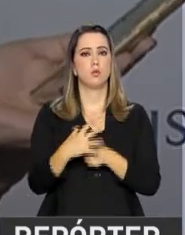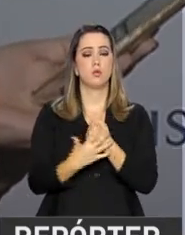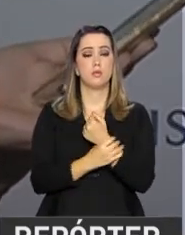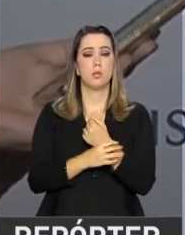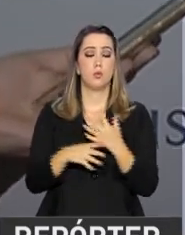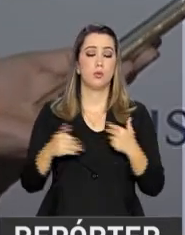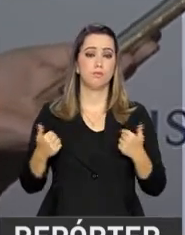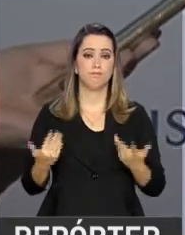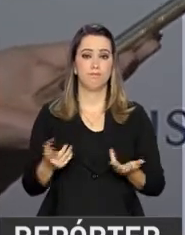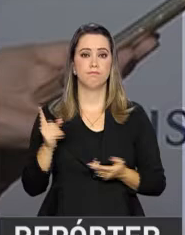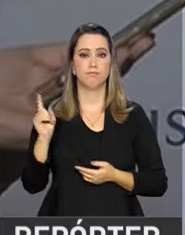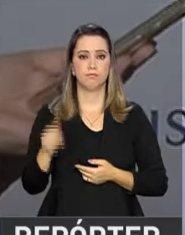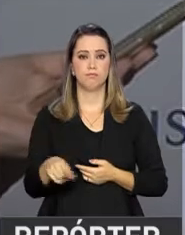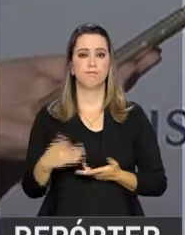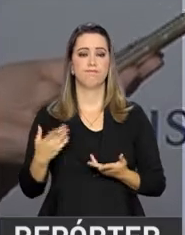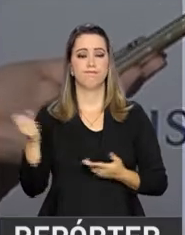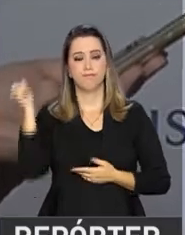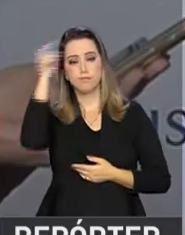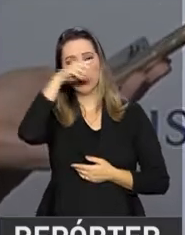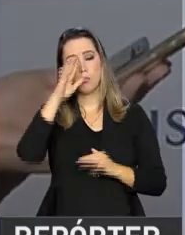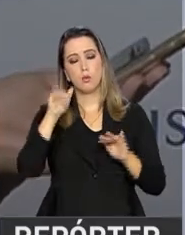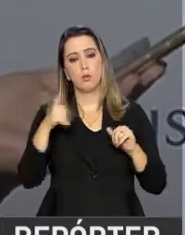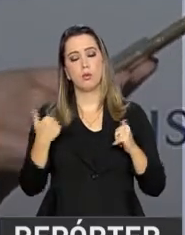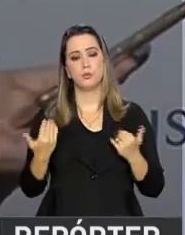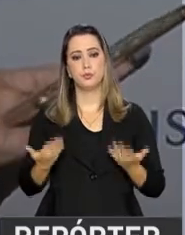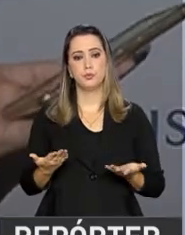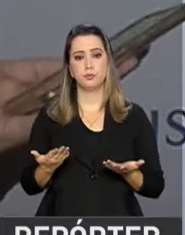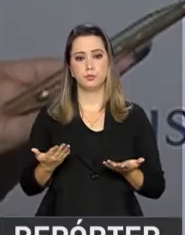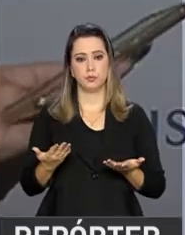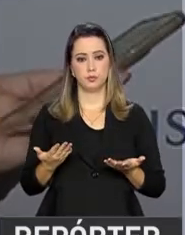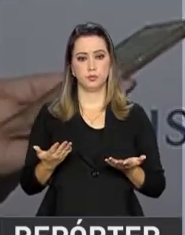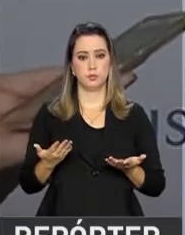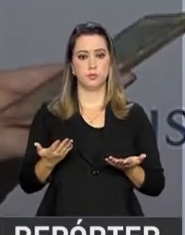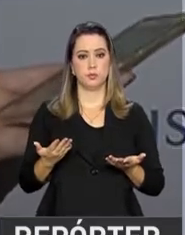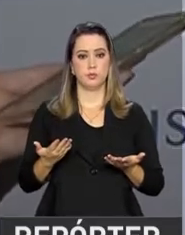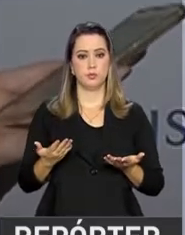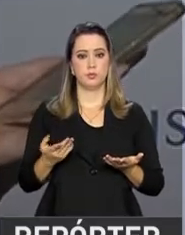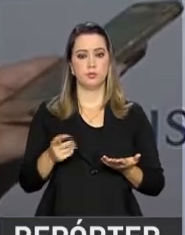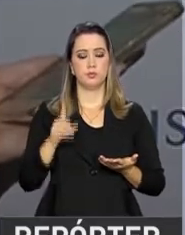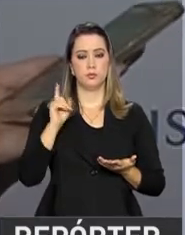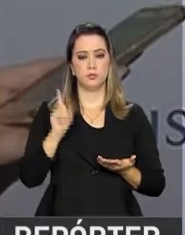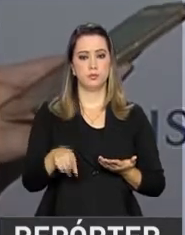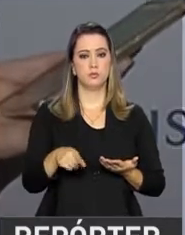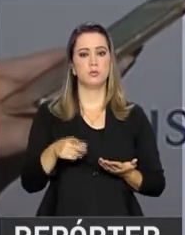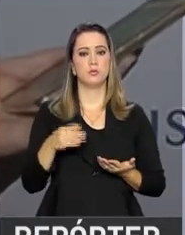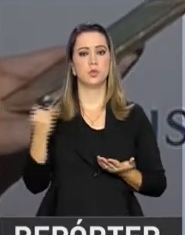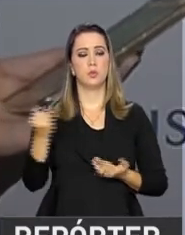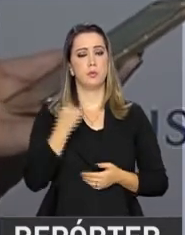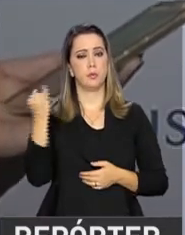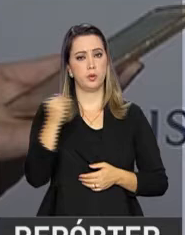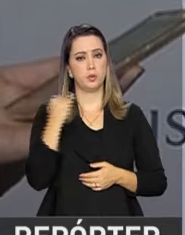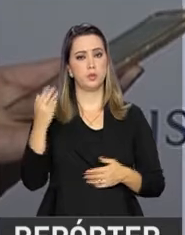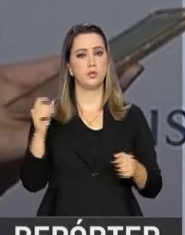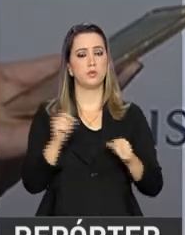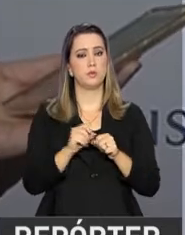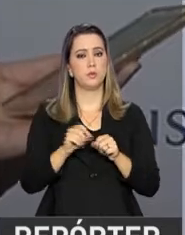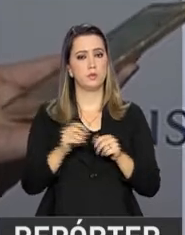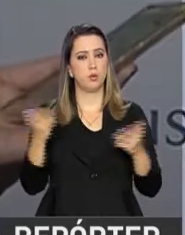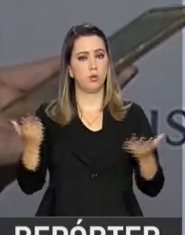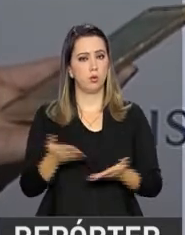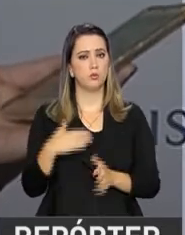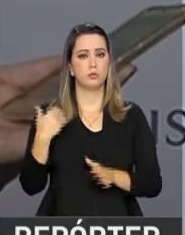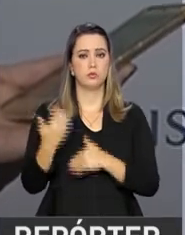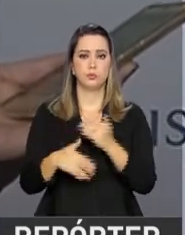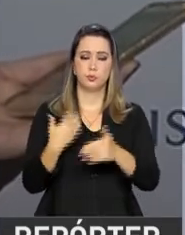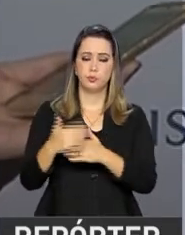segurança, então isso é insustentável. Portanto, é algo mandatório e que, portanto,